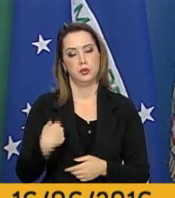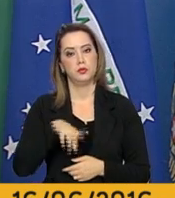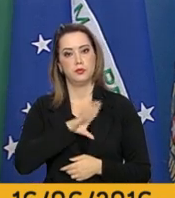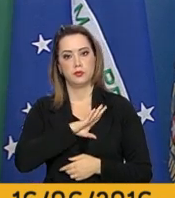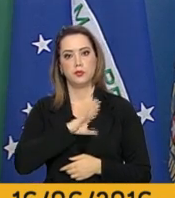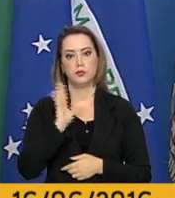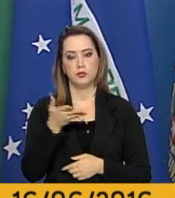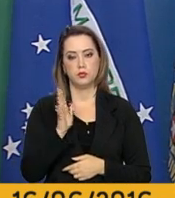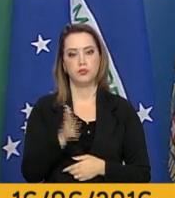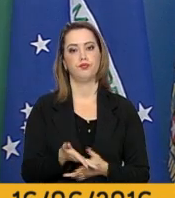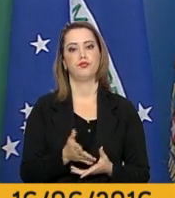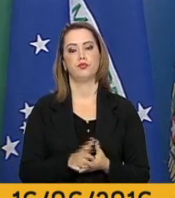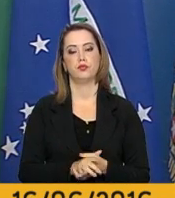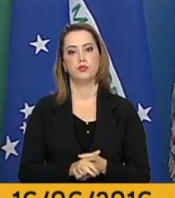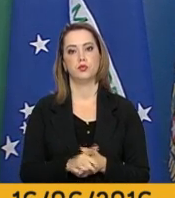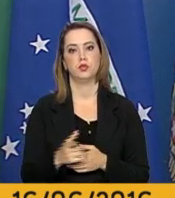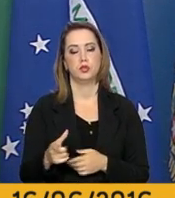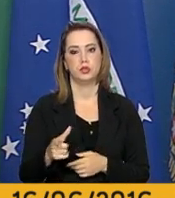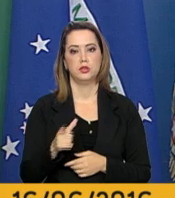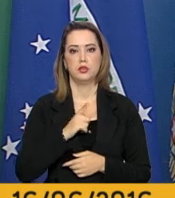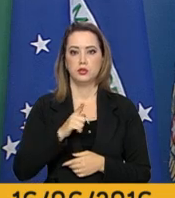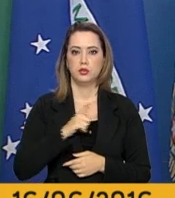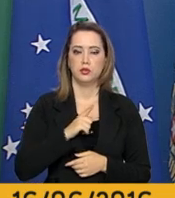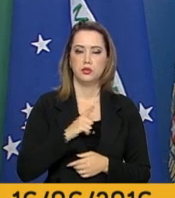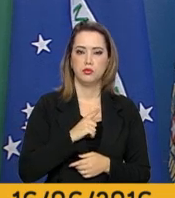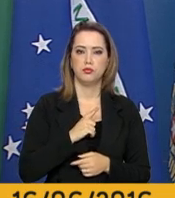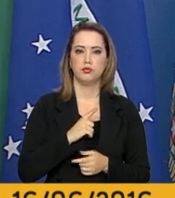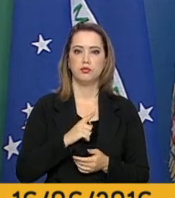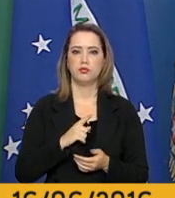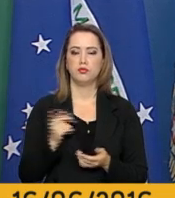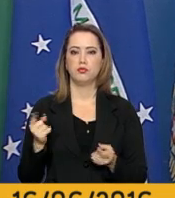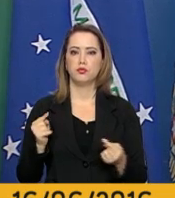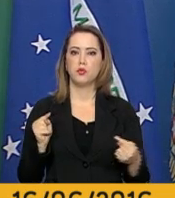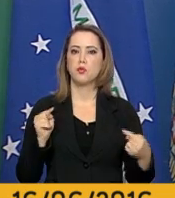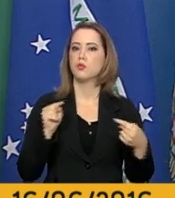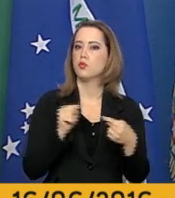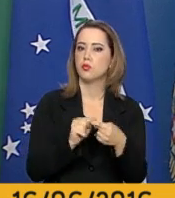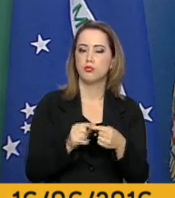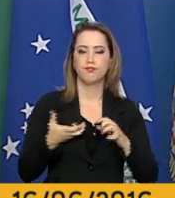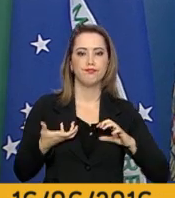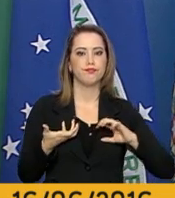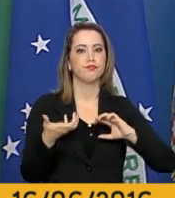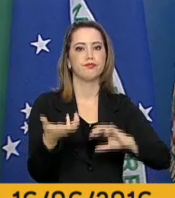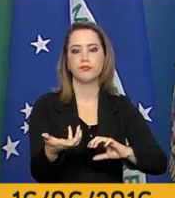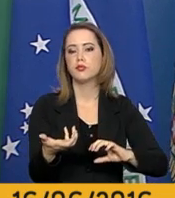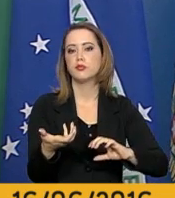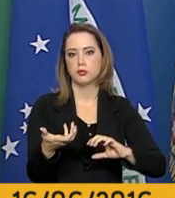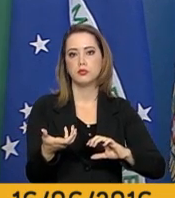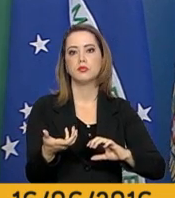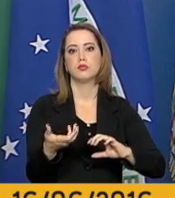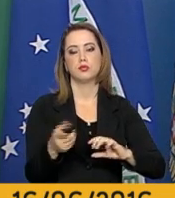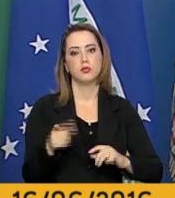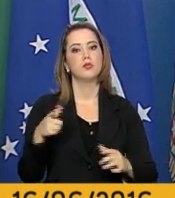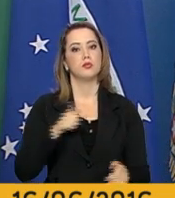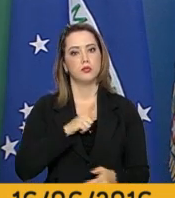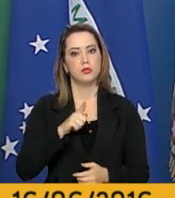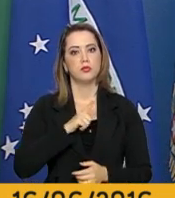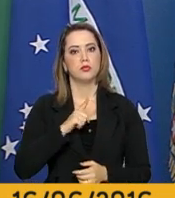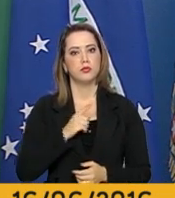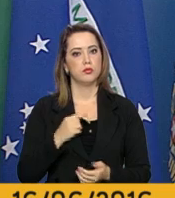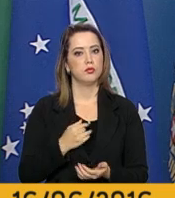Tivemos uma relação muito fértil com o Congresso Nacional. Temos hoje uma base